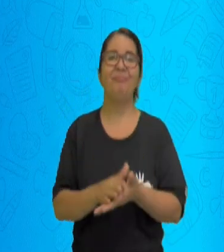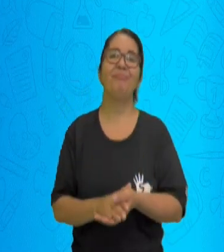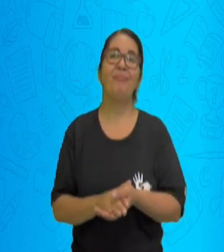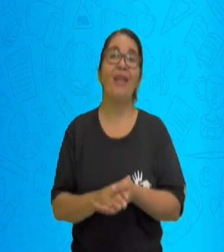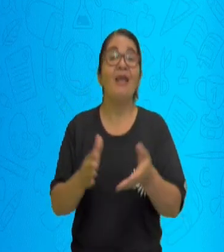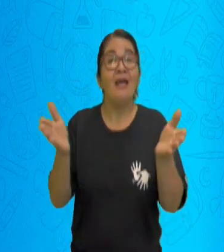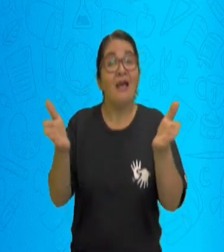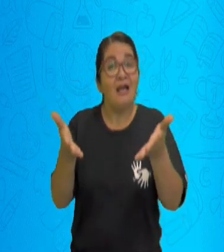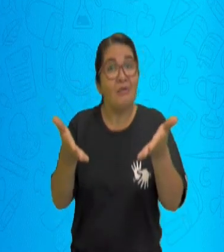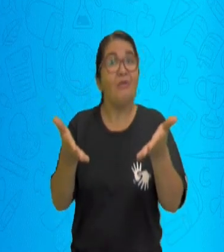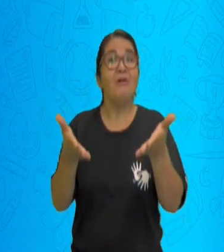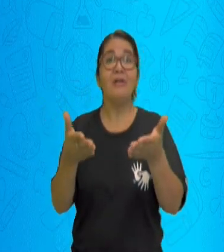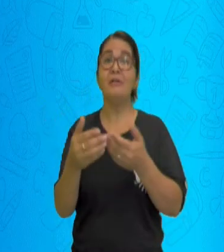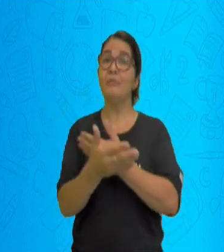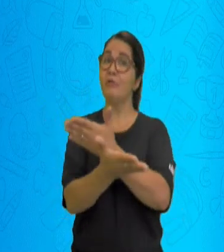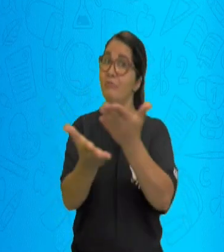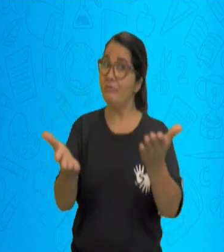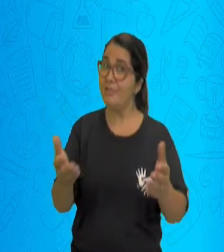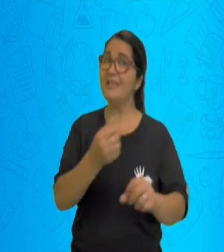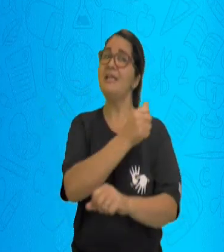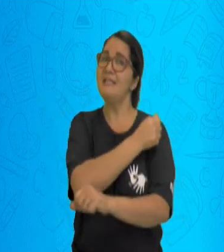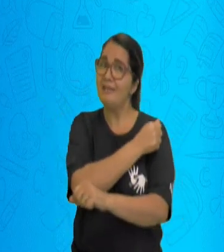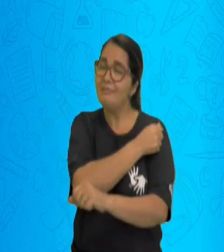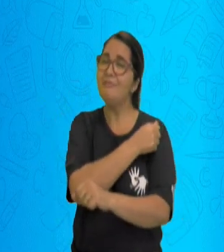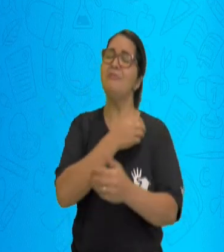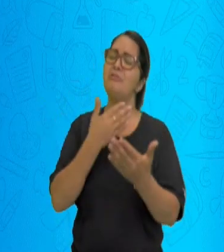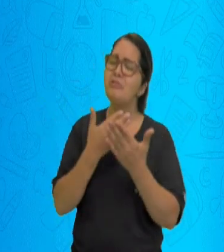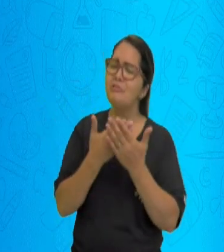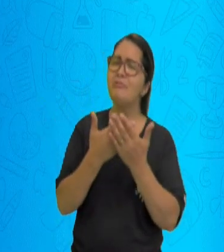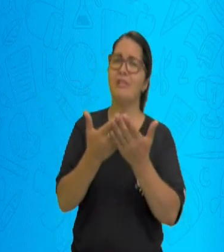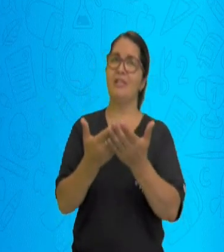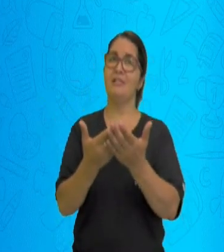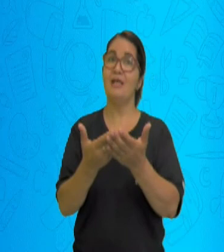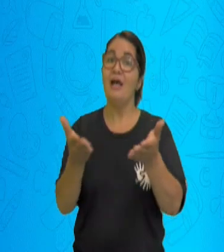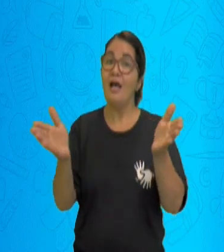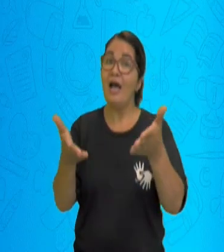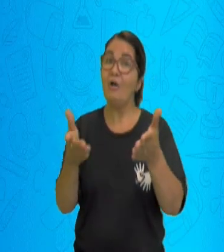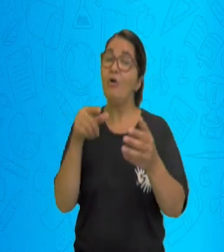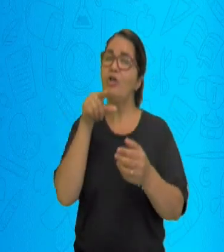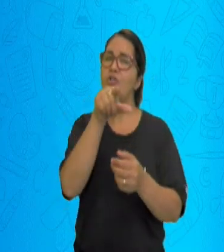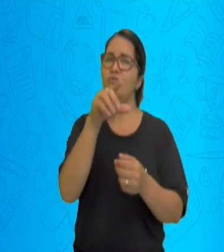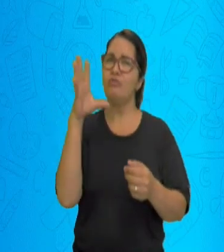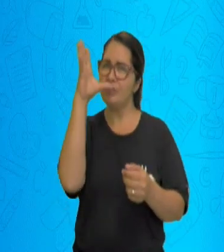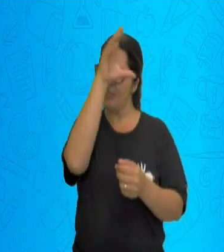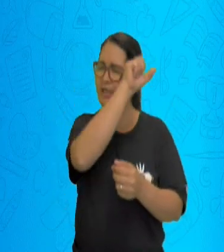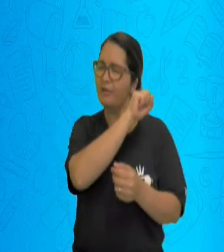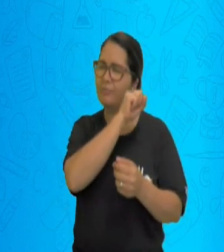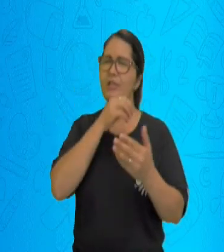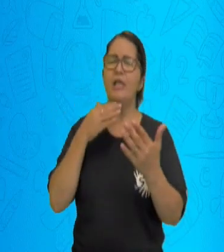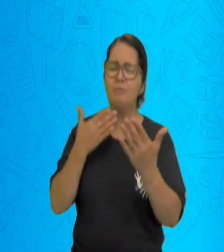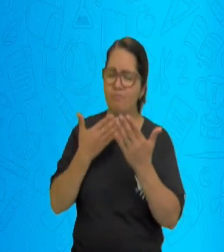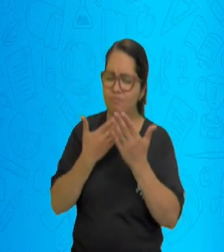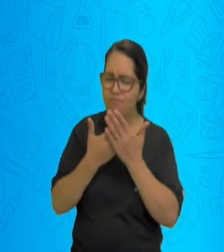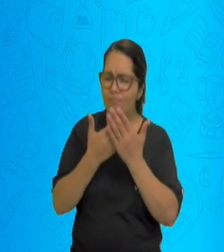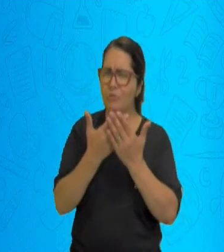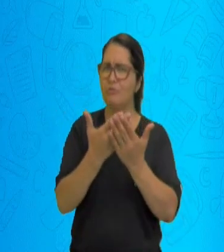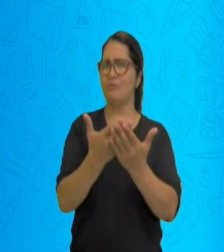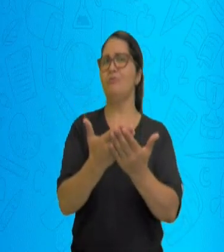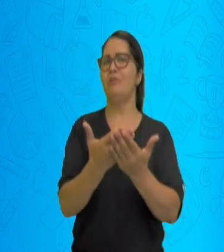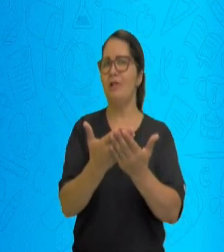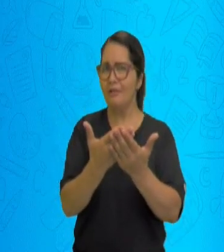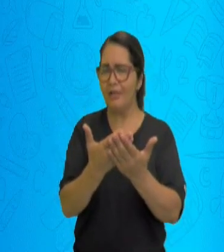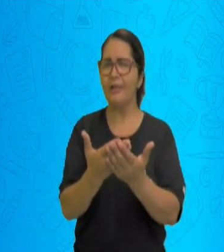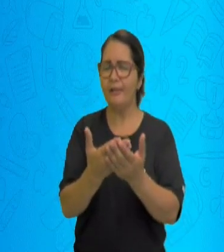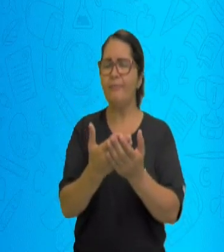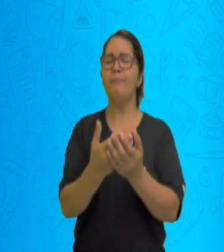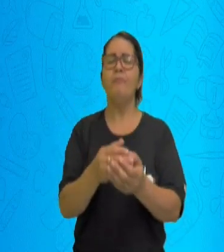E agora é com vocês, estudantes. Sim, agora é hora de vocês irem estudar. Isso mesmo, peguem